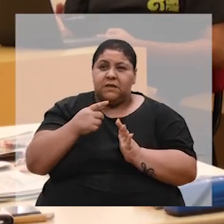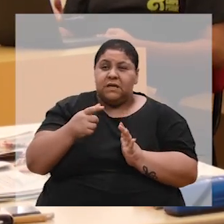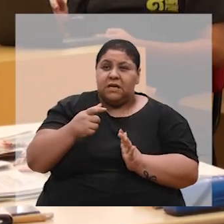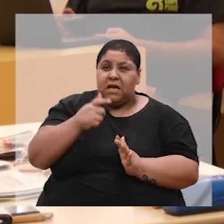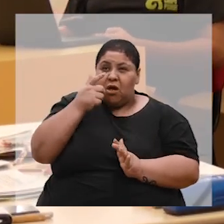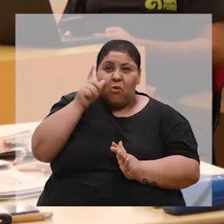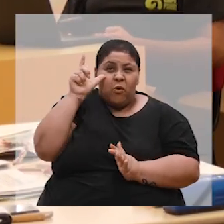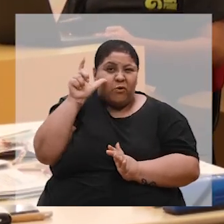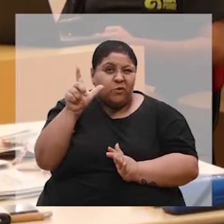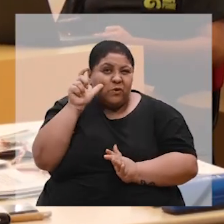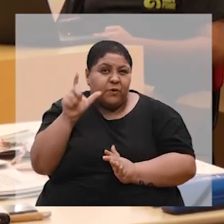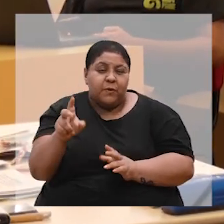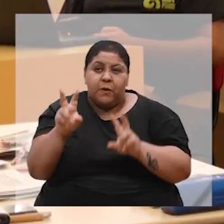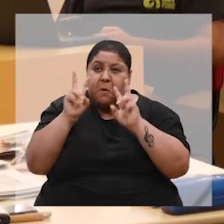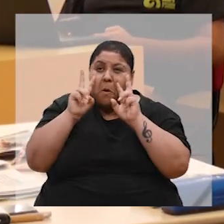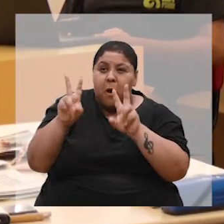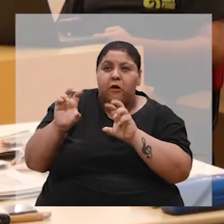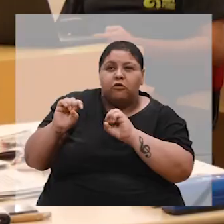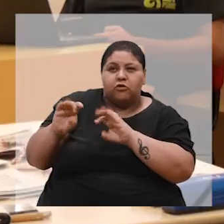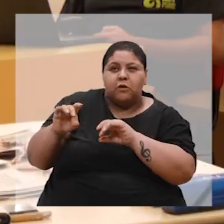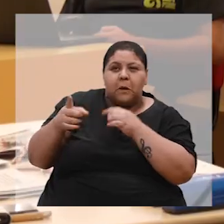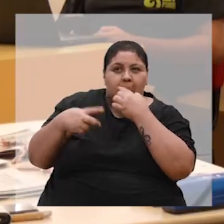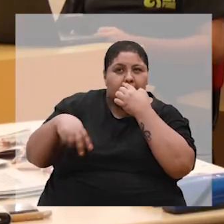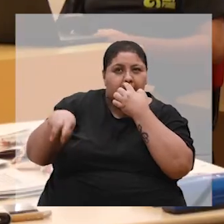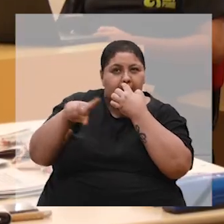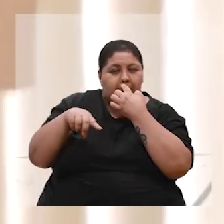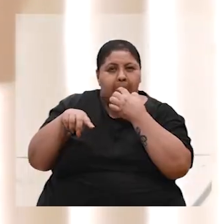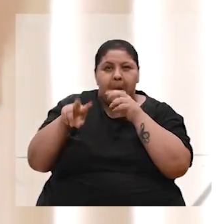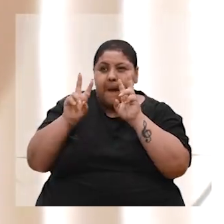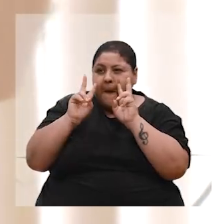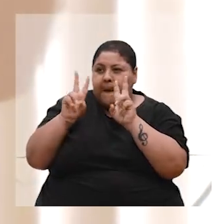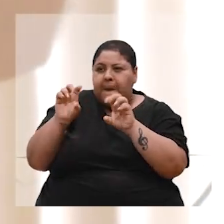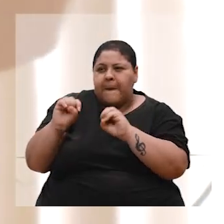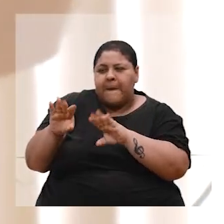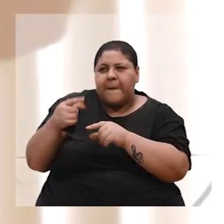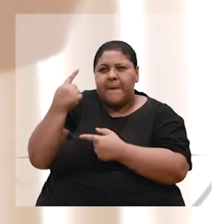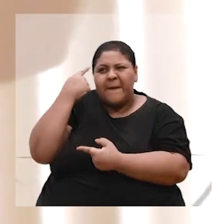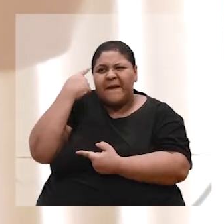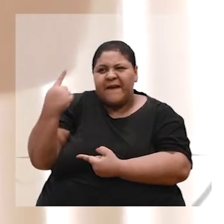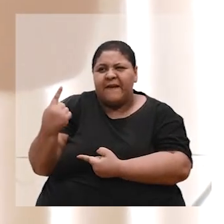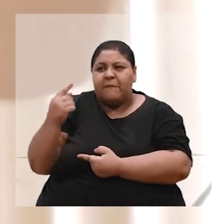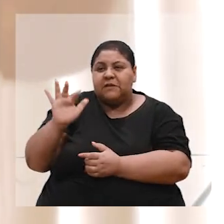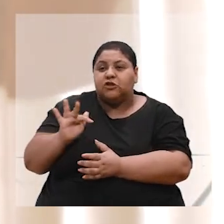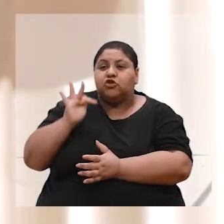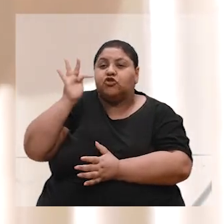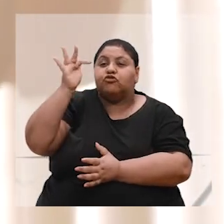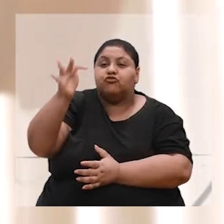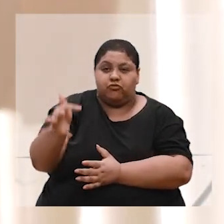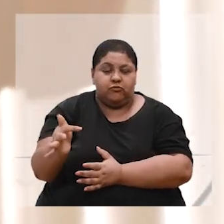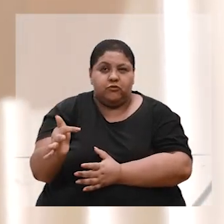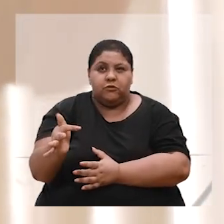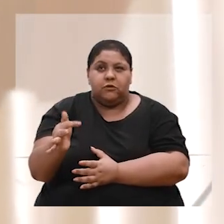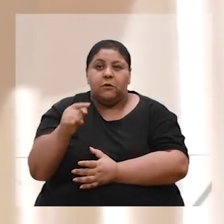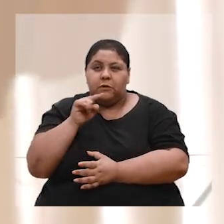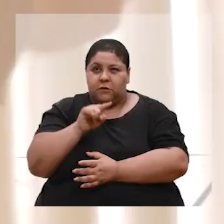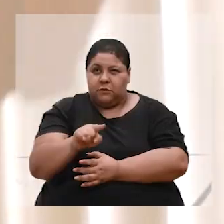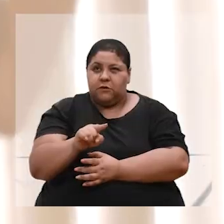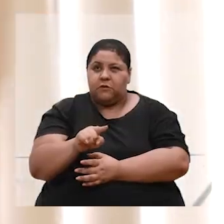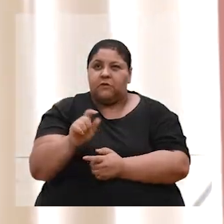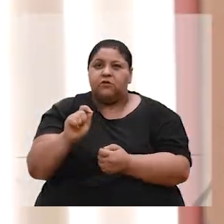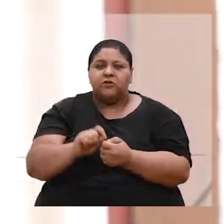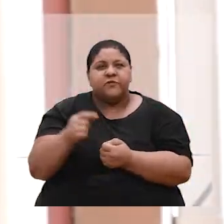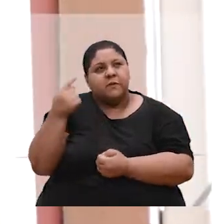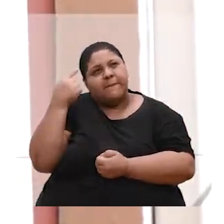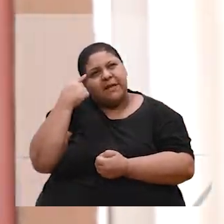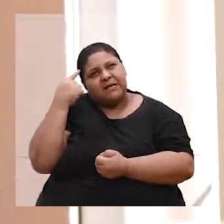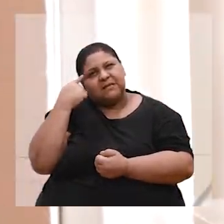achei interessante esse olhar que o senhor estava falando sobre a educação, né? A gente olha para a educação pensando na frente, adiante, e o senhor nos